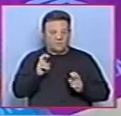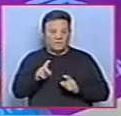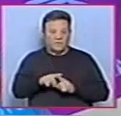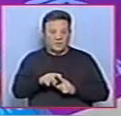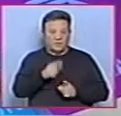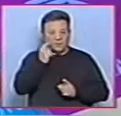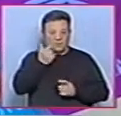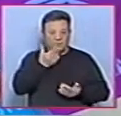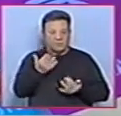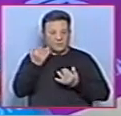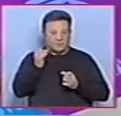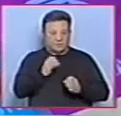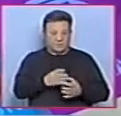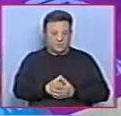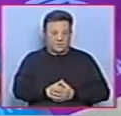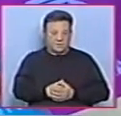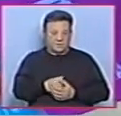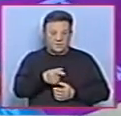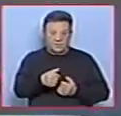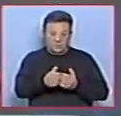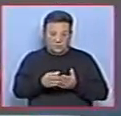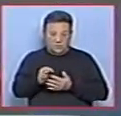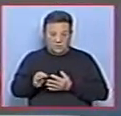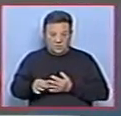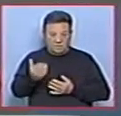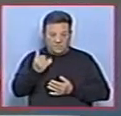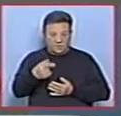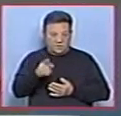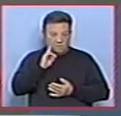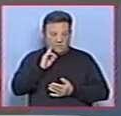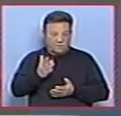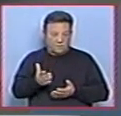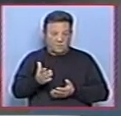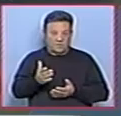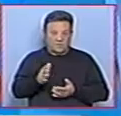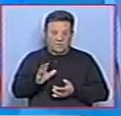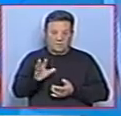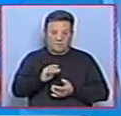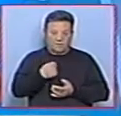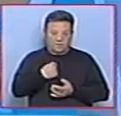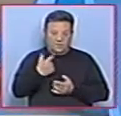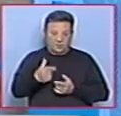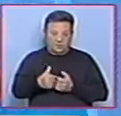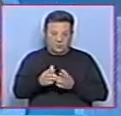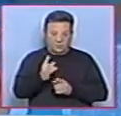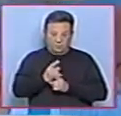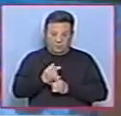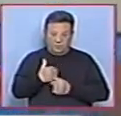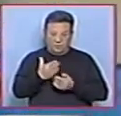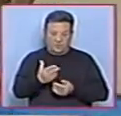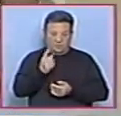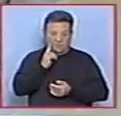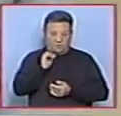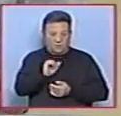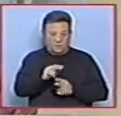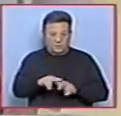de conhecimento. Esses dados têm um valor. A forma que temos de retribuir esse valor ao